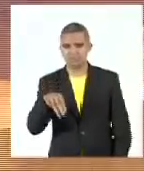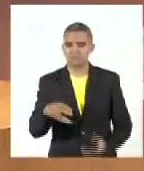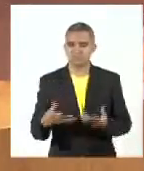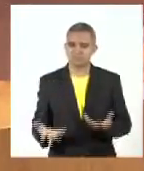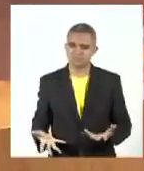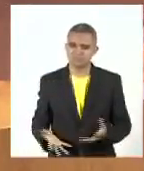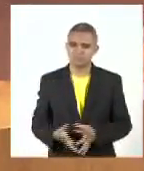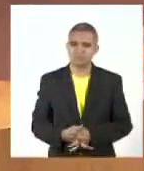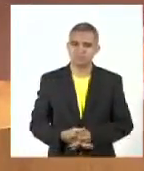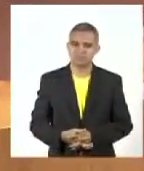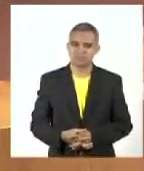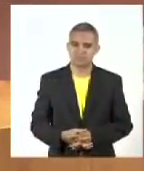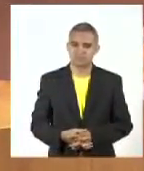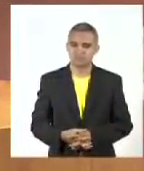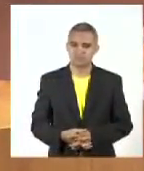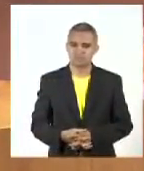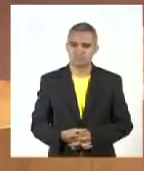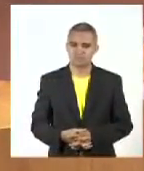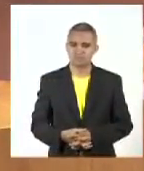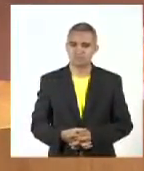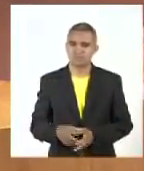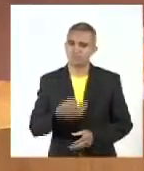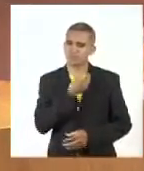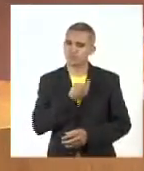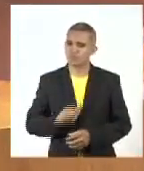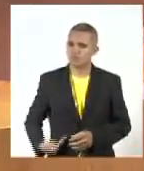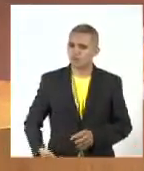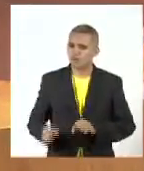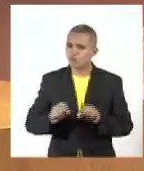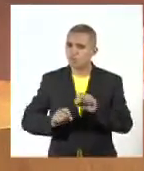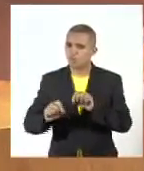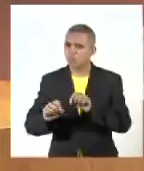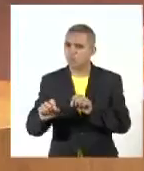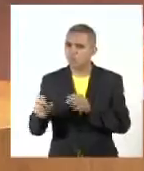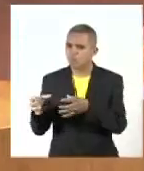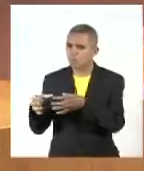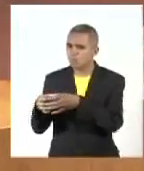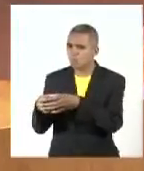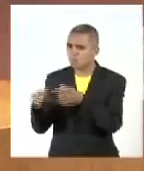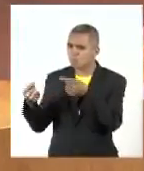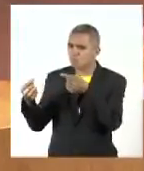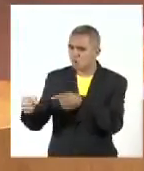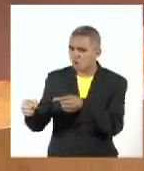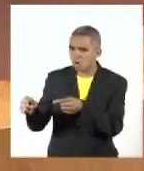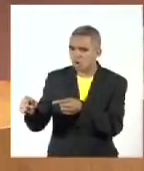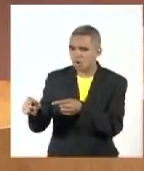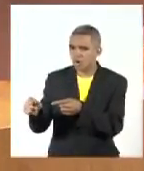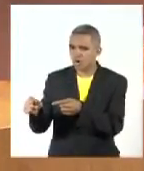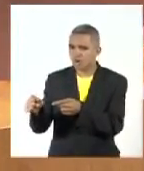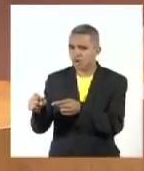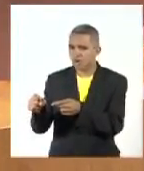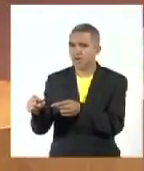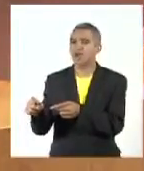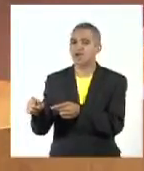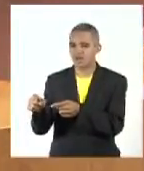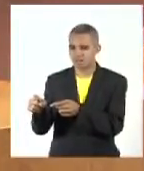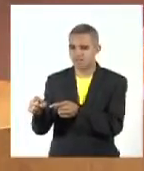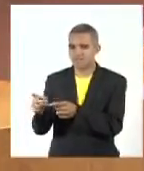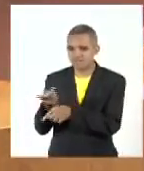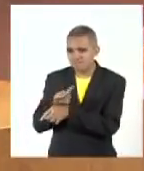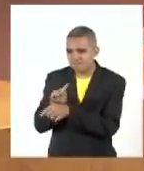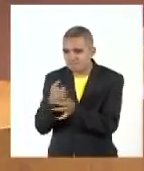Vai mover céus e terras contra quem tem interesse, deputado Edilásio.